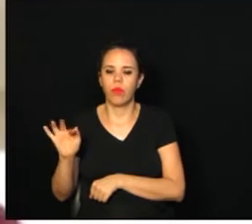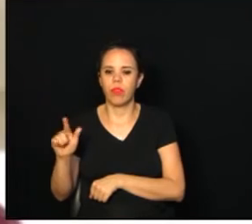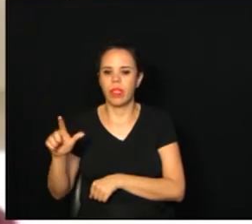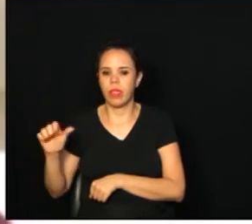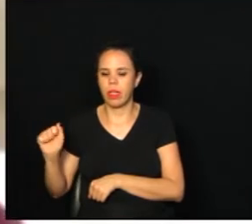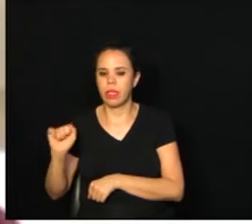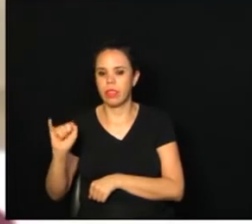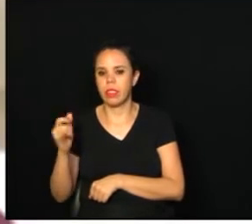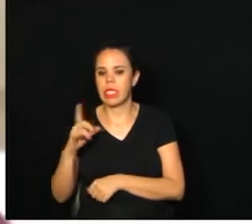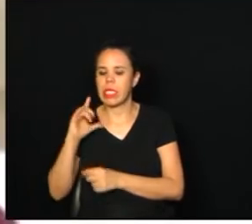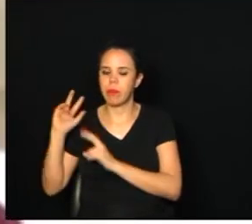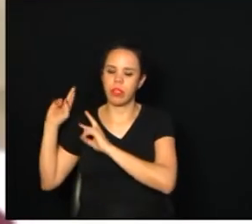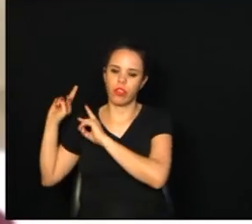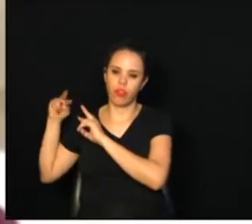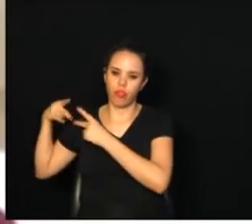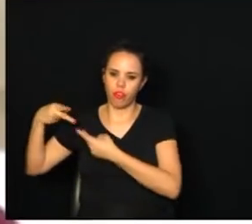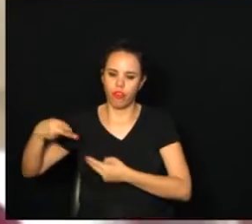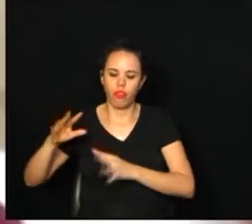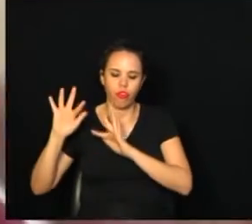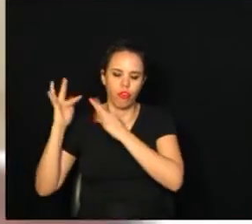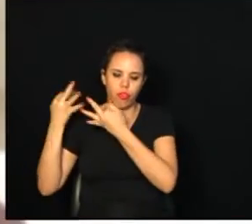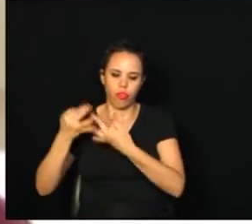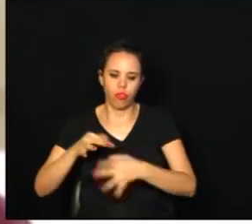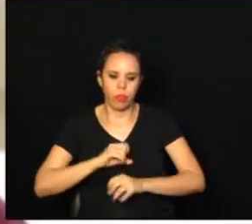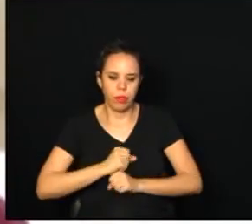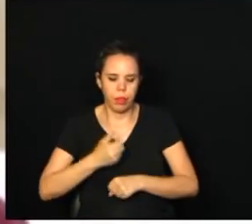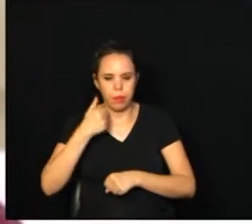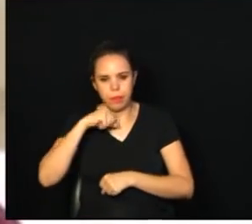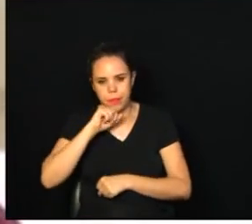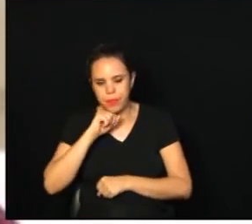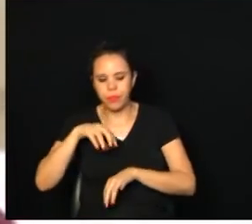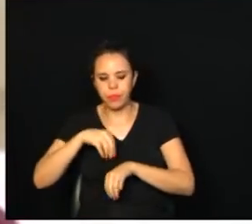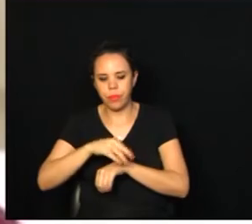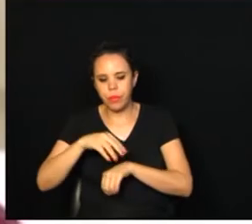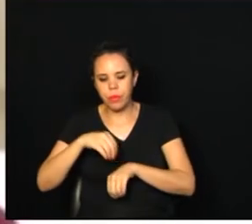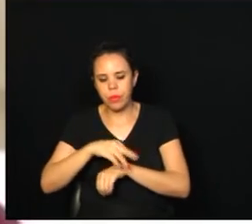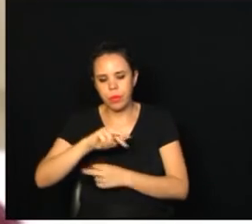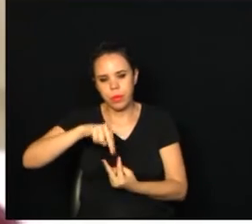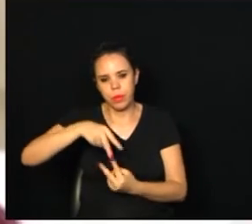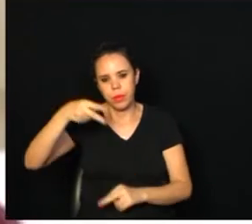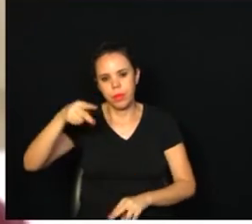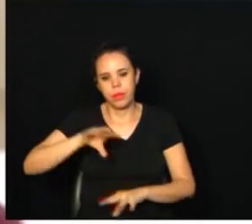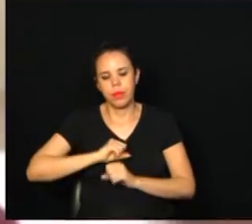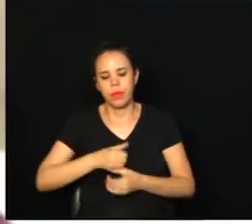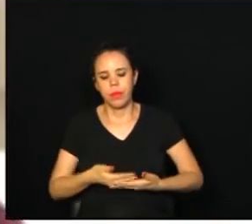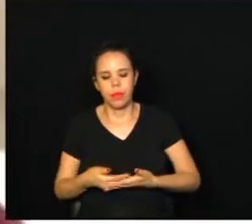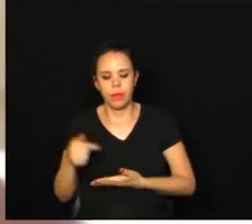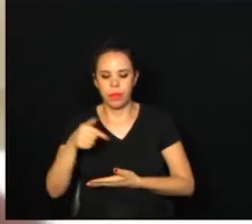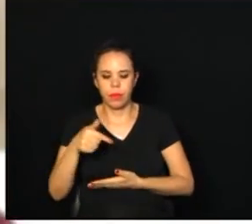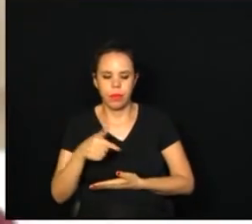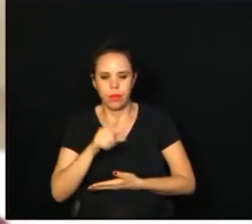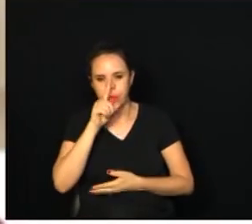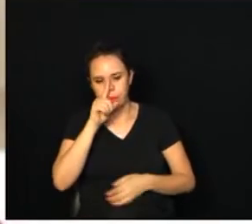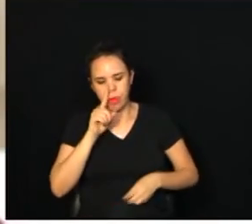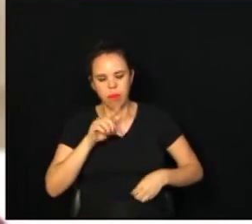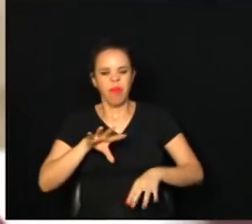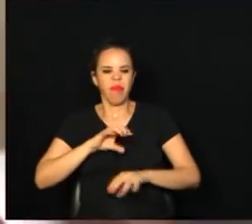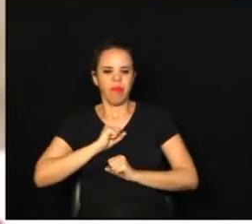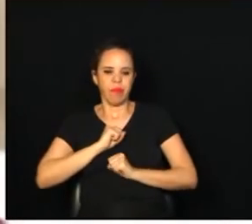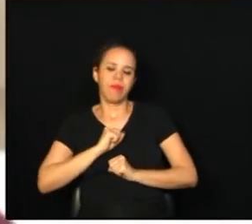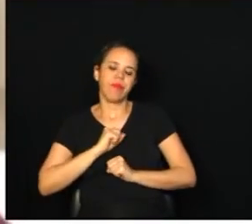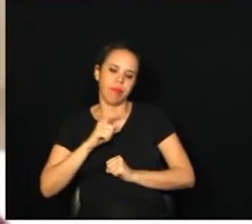criança e aí então que a gente vai ver que ela tinha uma trombofilia. Pode ser a primeira manifestação de uma trombofilia ou um